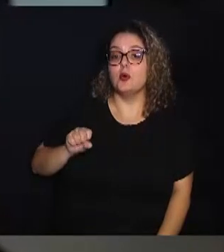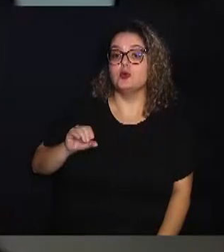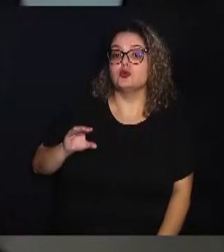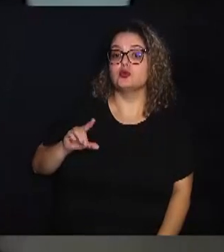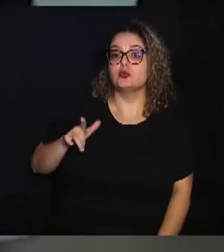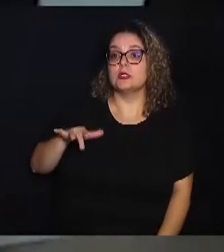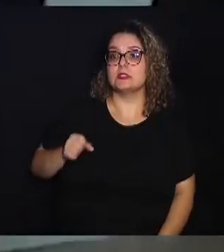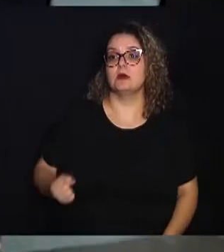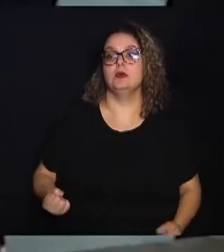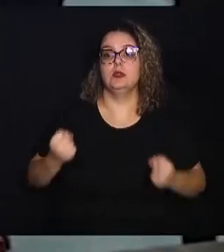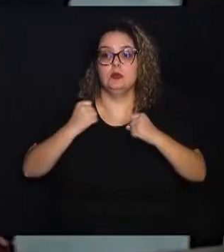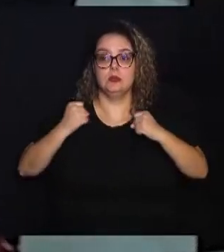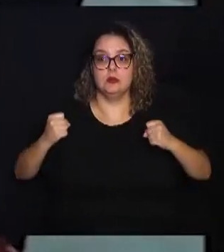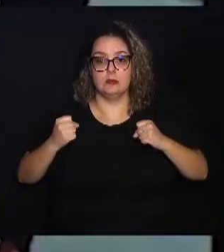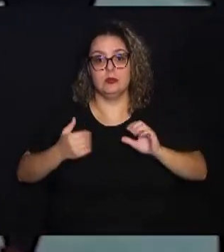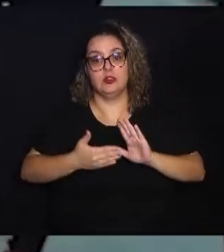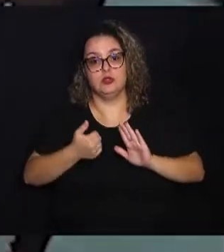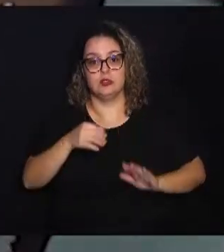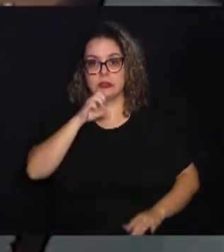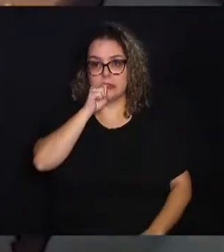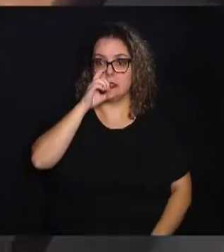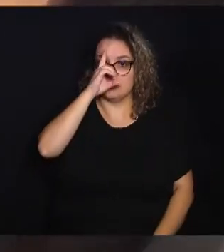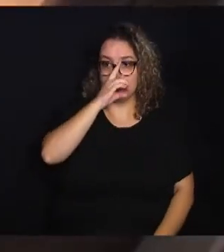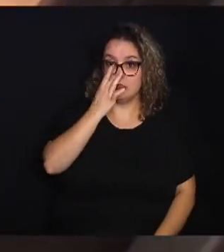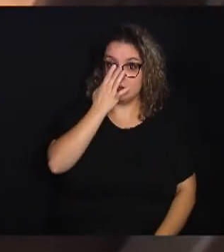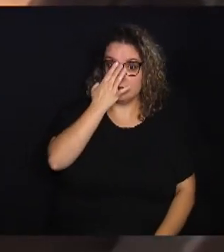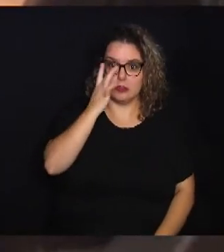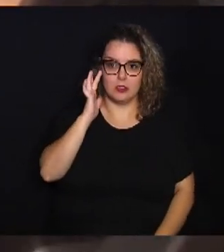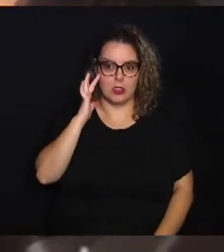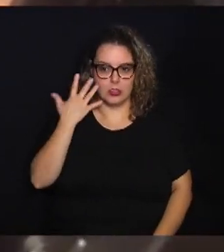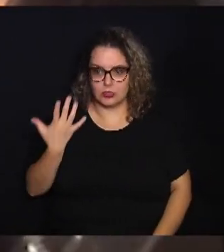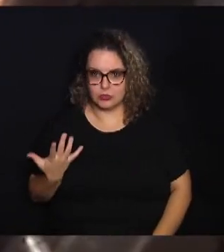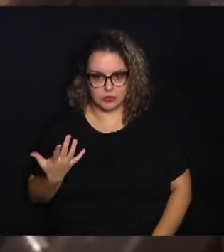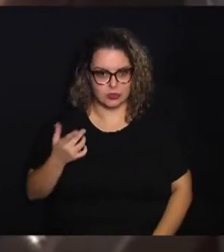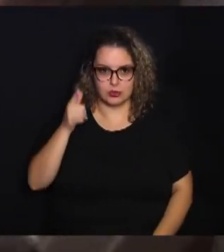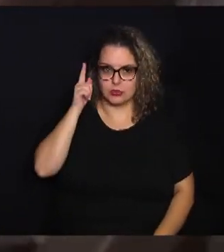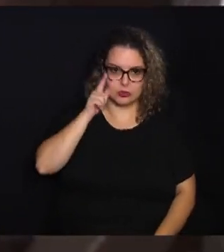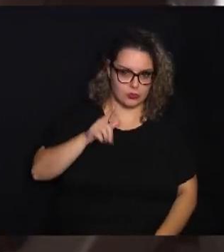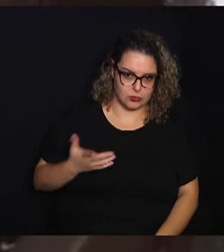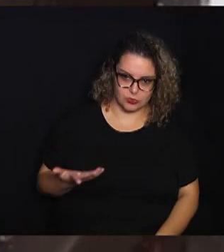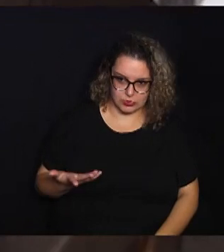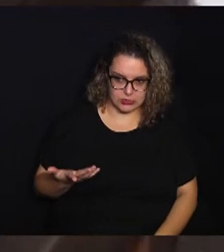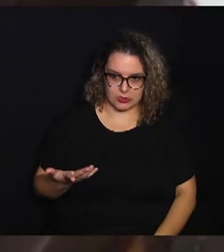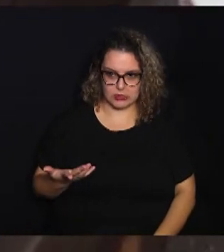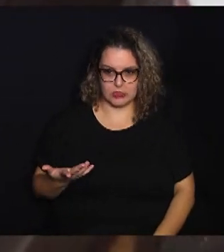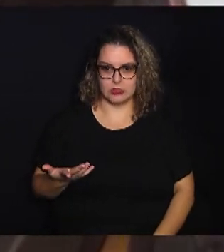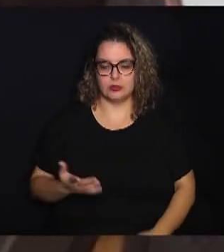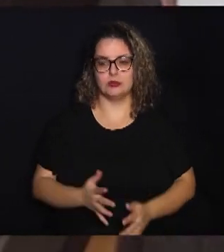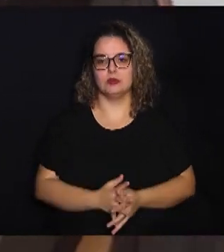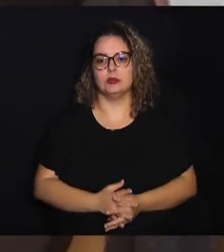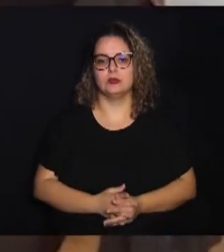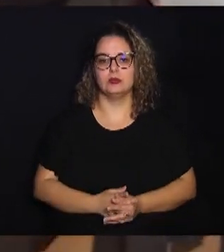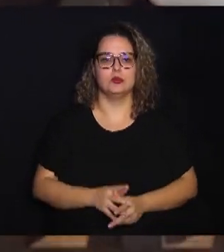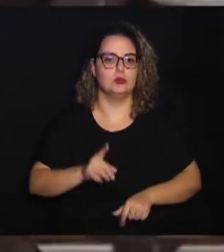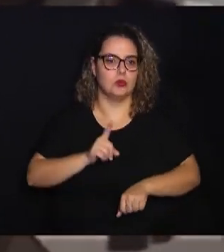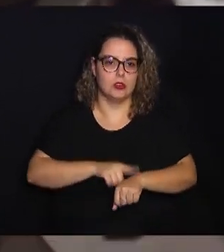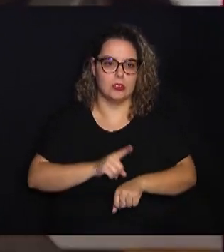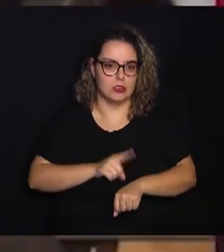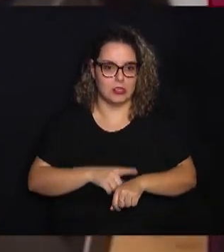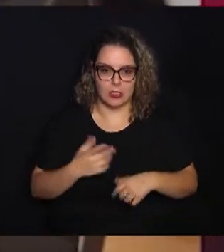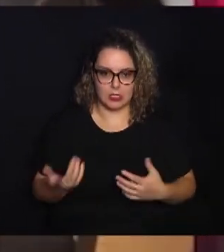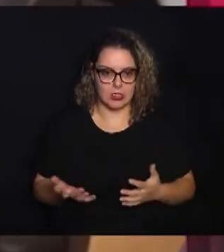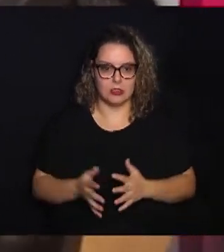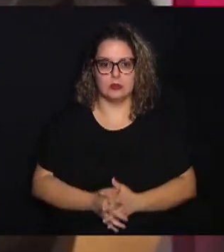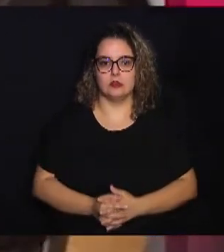escalas de finais de semana, achando que eu não poderia dar conta do horário,